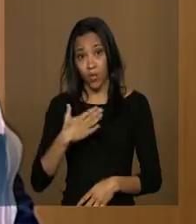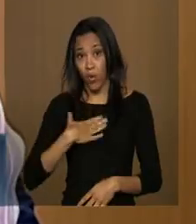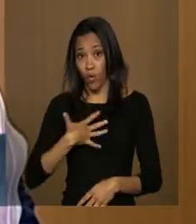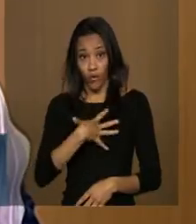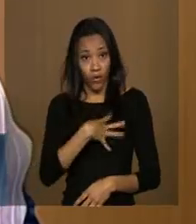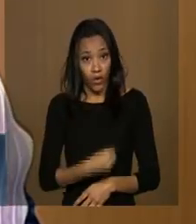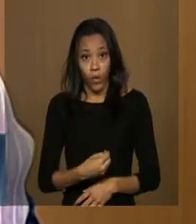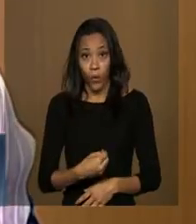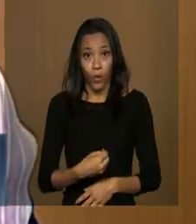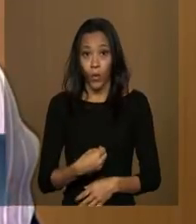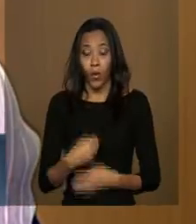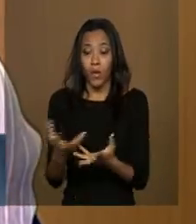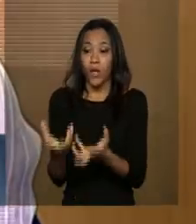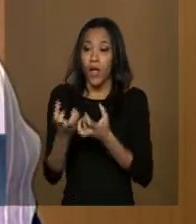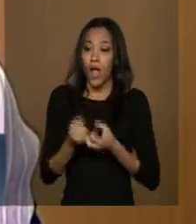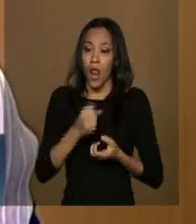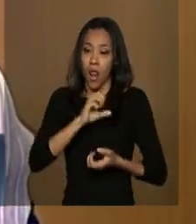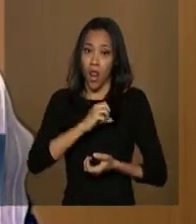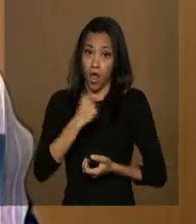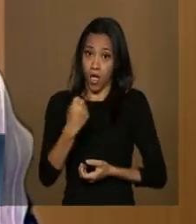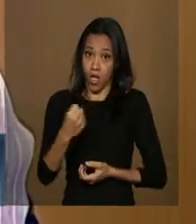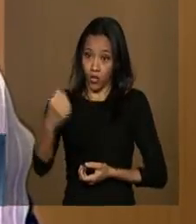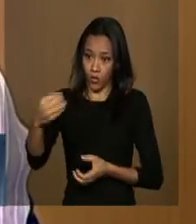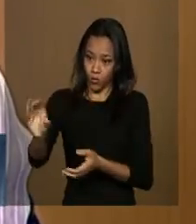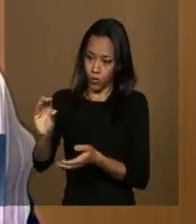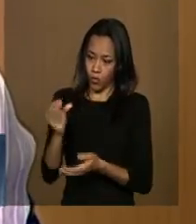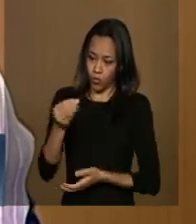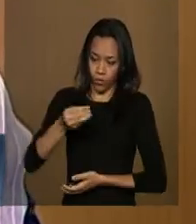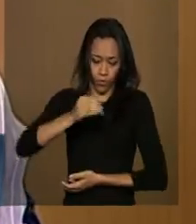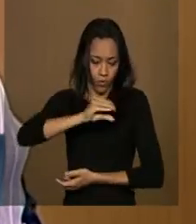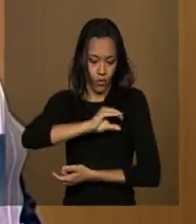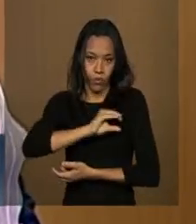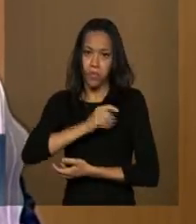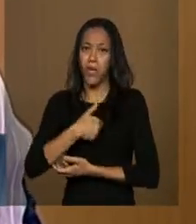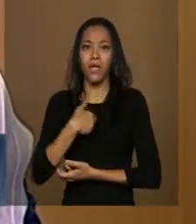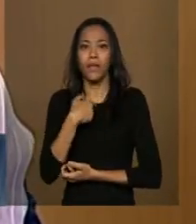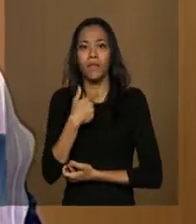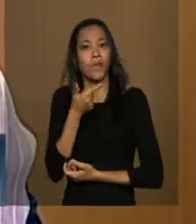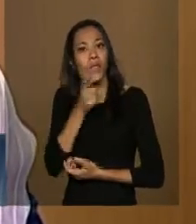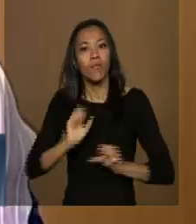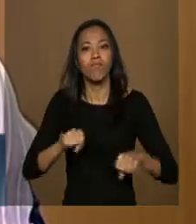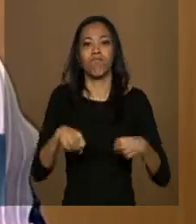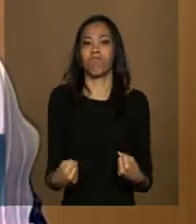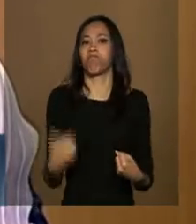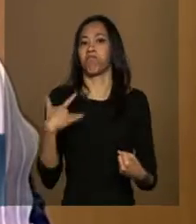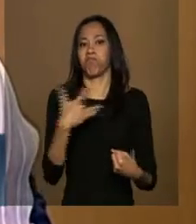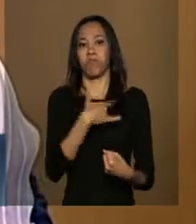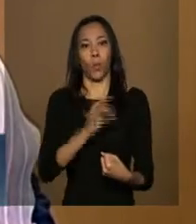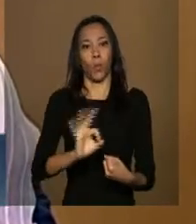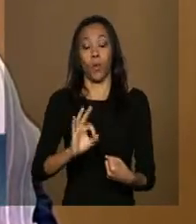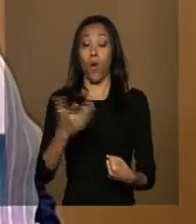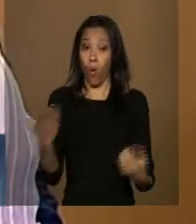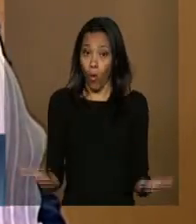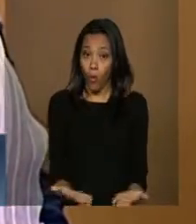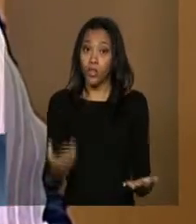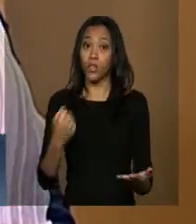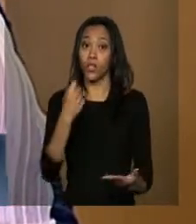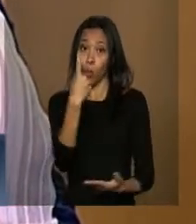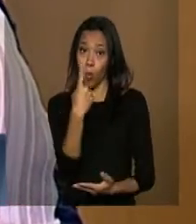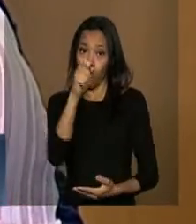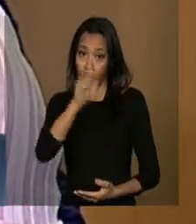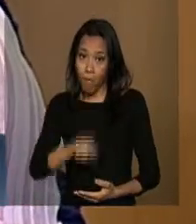estivesse recebendo esse leite, ele não estaria com a recuperação tão boa quanto ele está hoje. Hoje ele tem um mês de